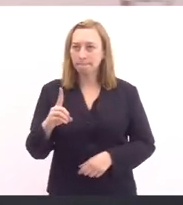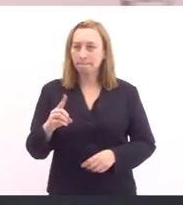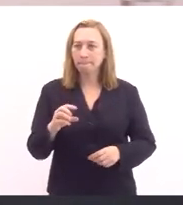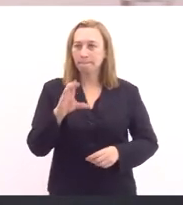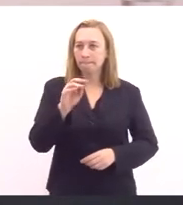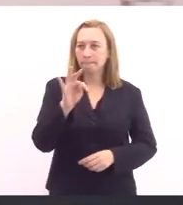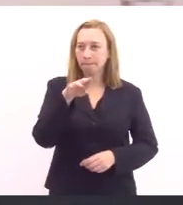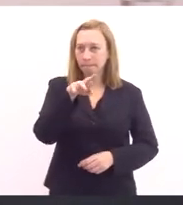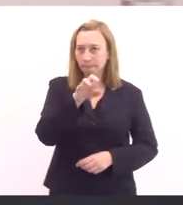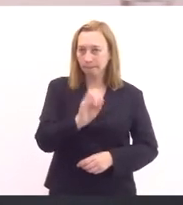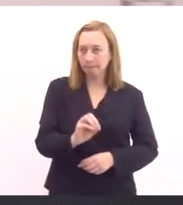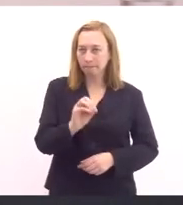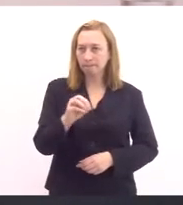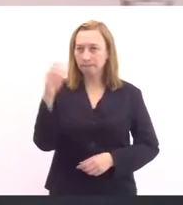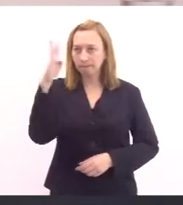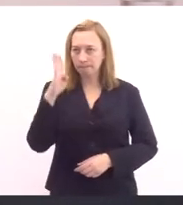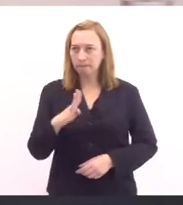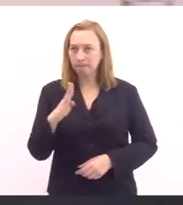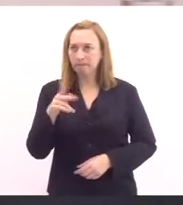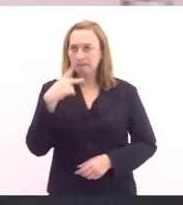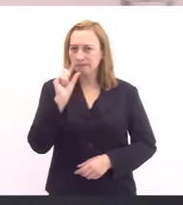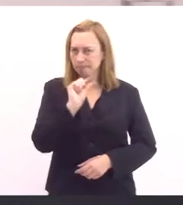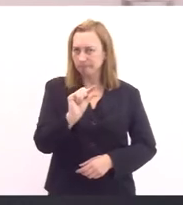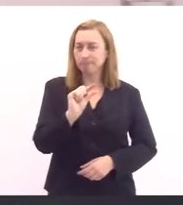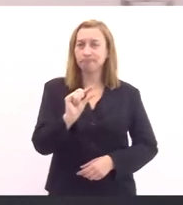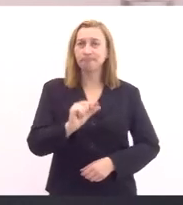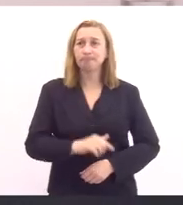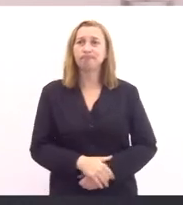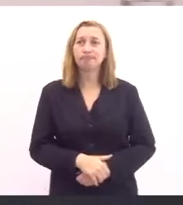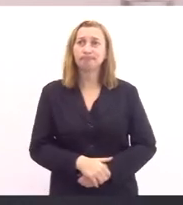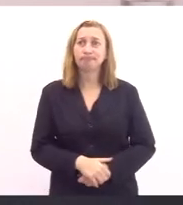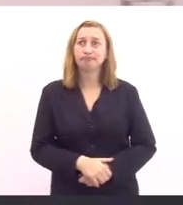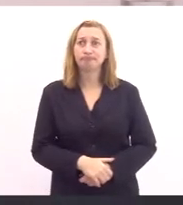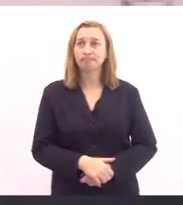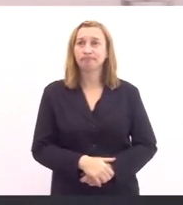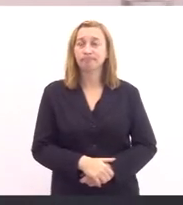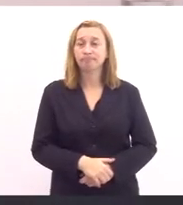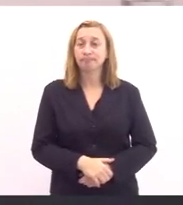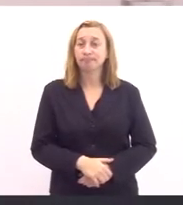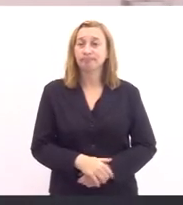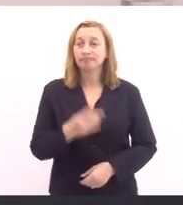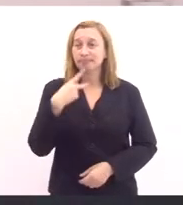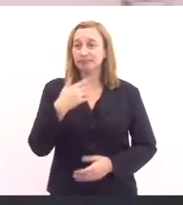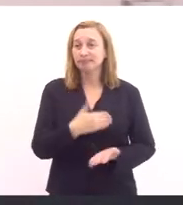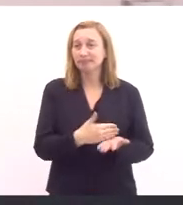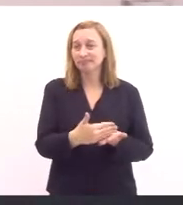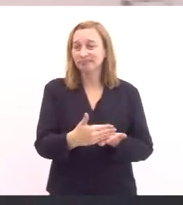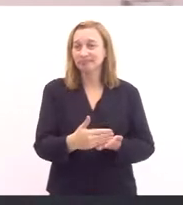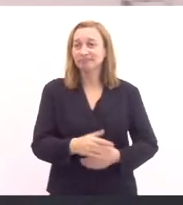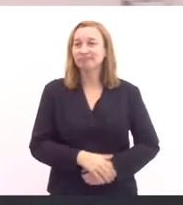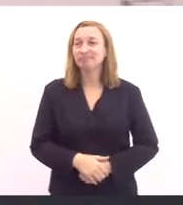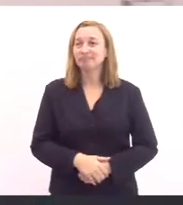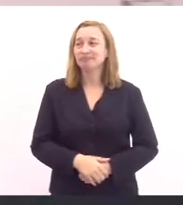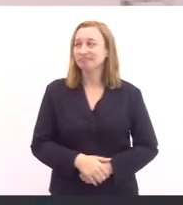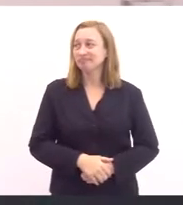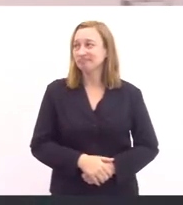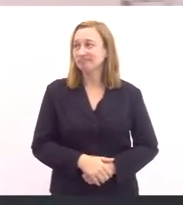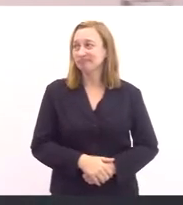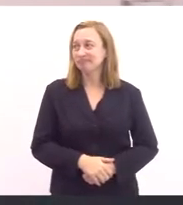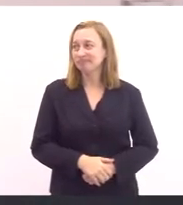obstétrico brasileiro vem eu vou falar só pouquíssimas palavras de abertura na nós estamos aqui